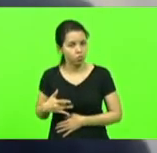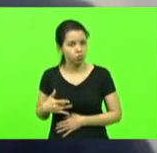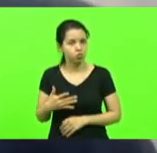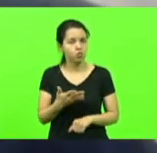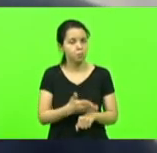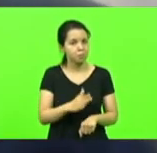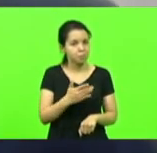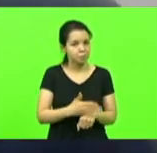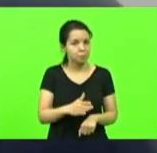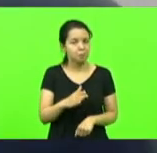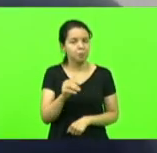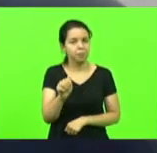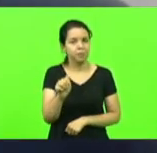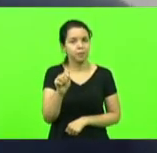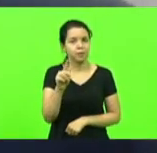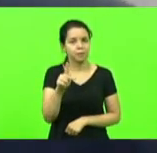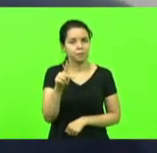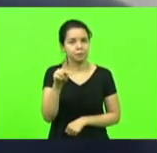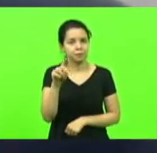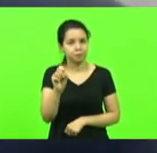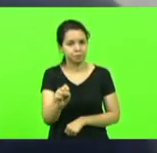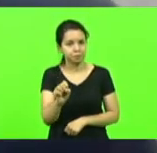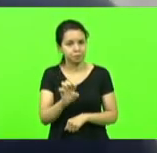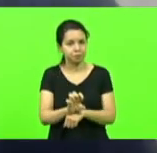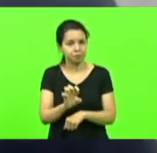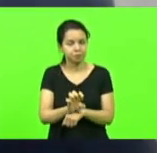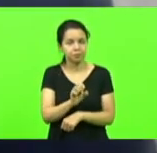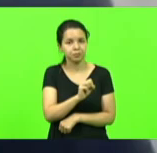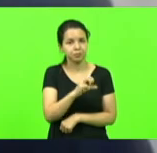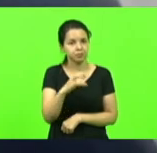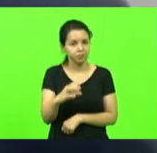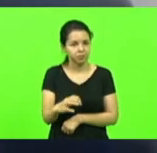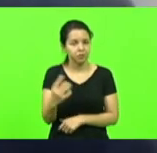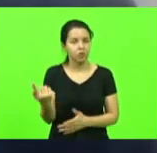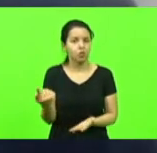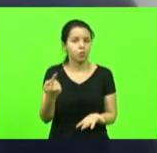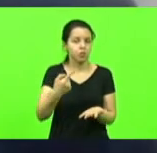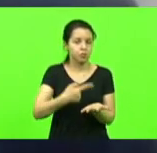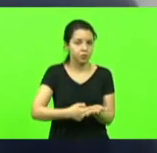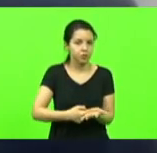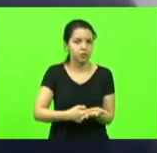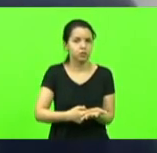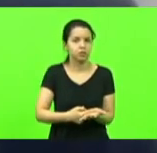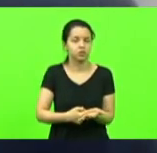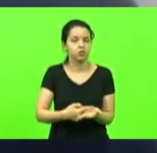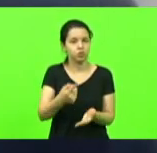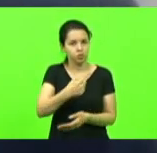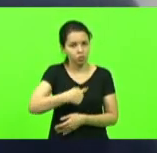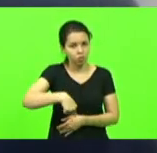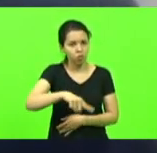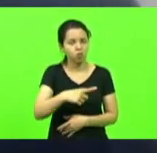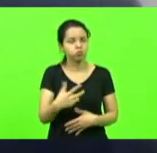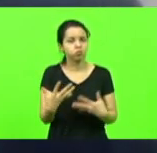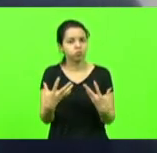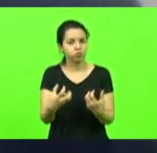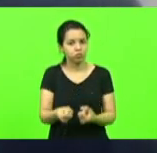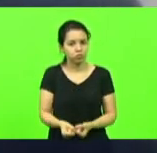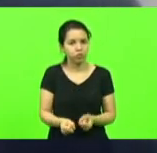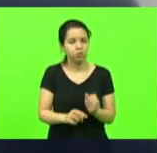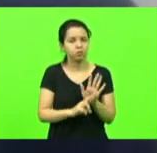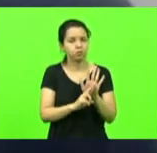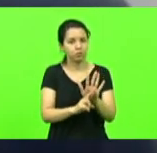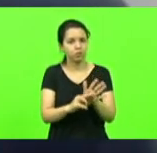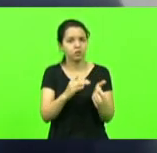da APS do Estado de Santa Catarina. E esse é um compromisso que nós vamos assumir aqui em nome do secretário